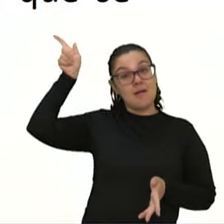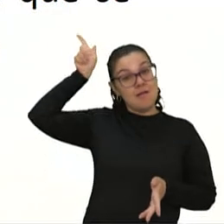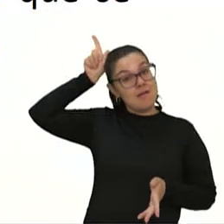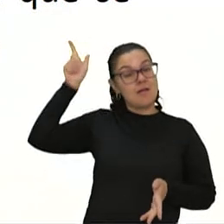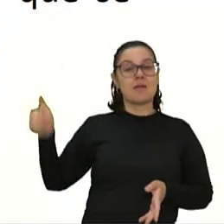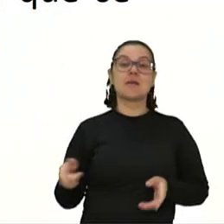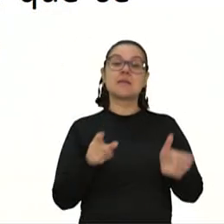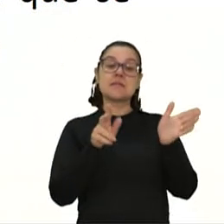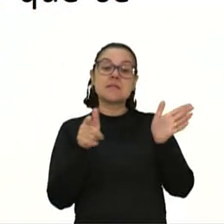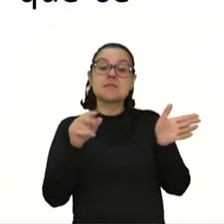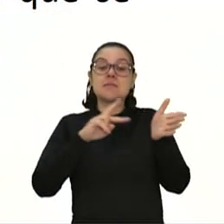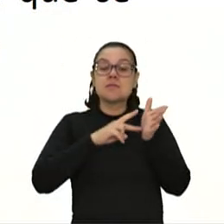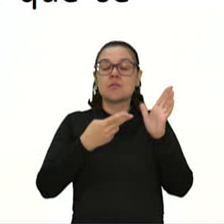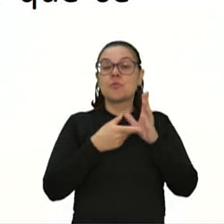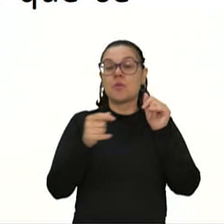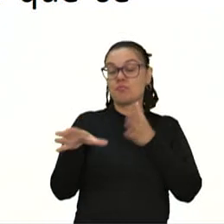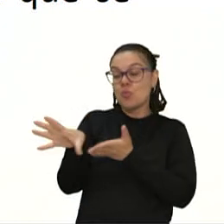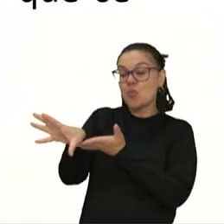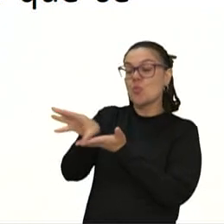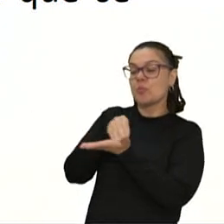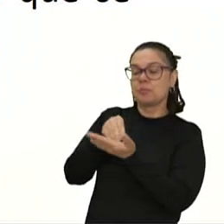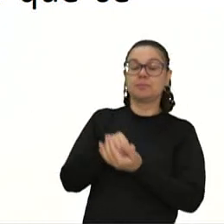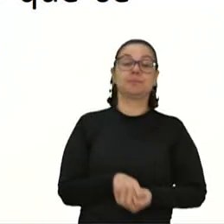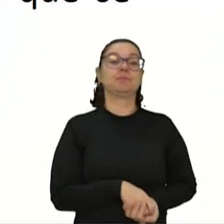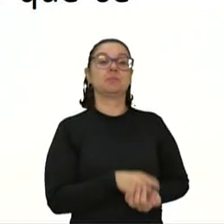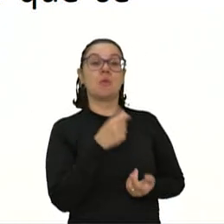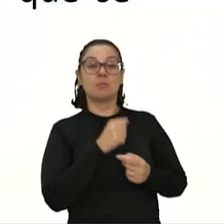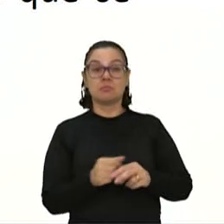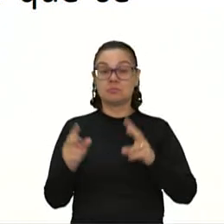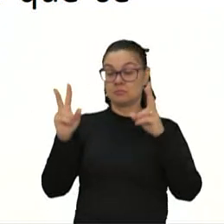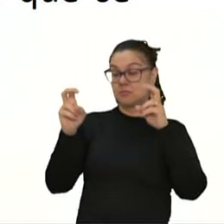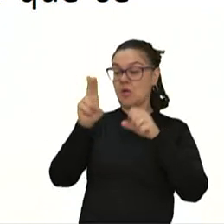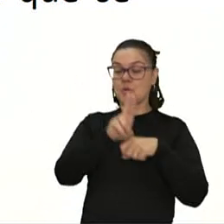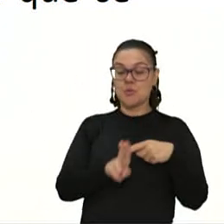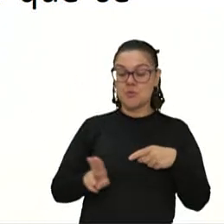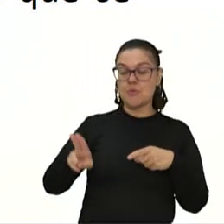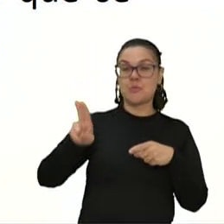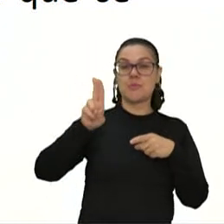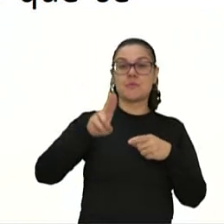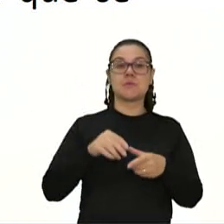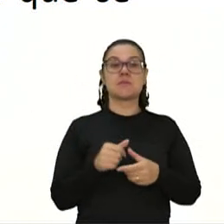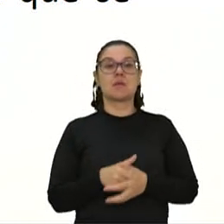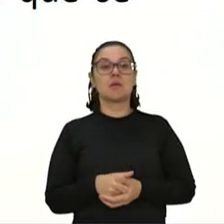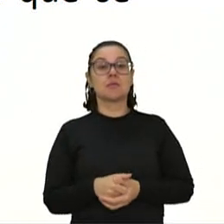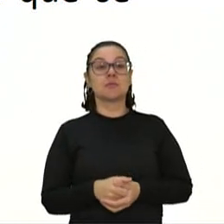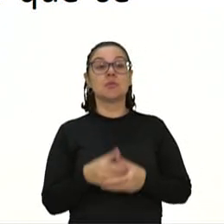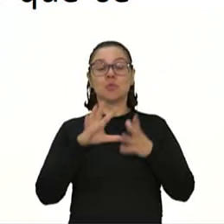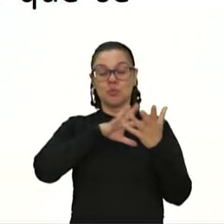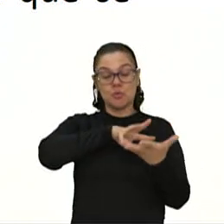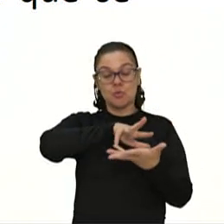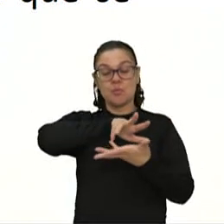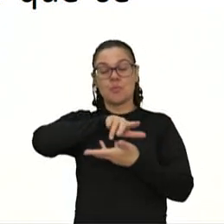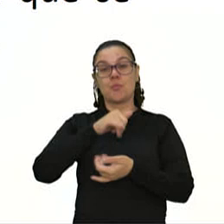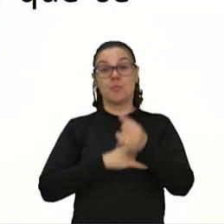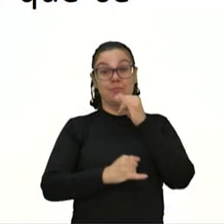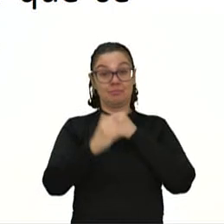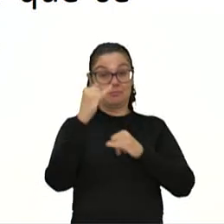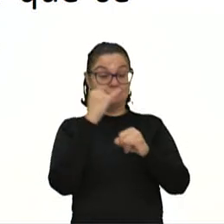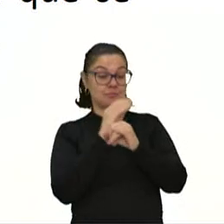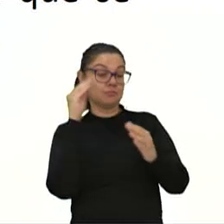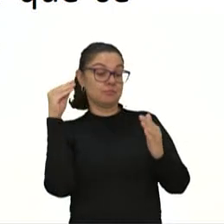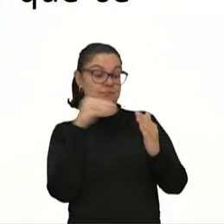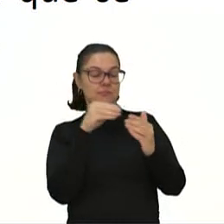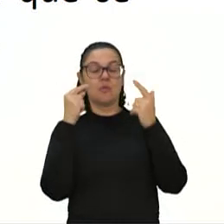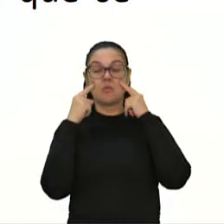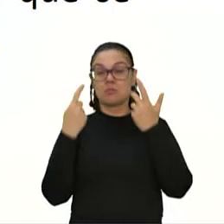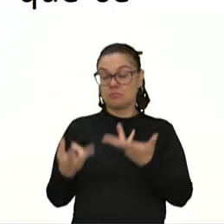significa imitação. O termo é bastante conhecido e utilizado no mundo da internet.